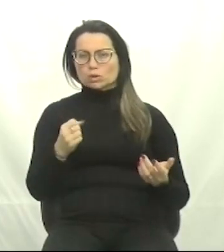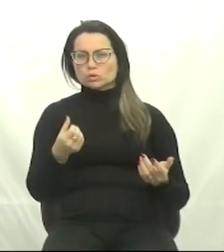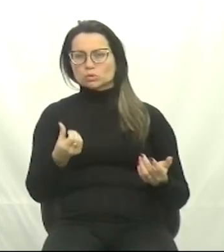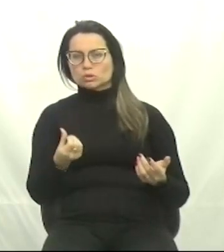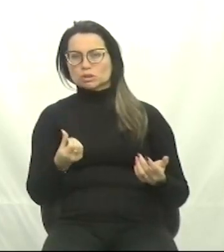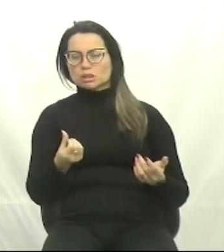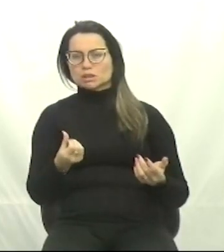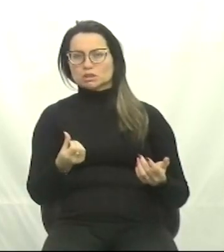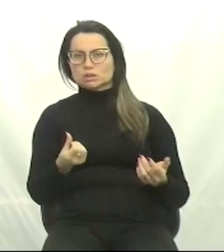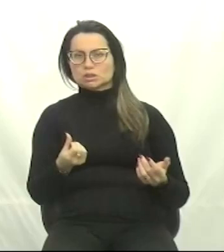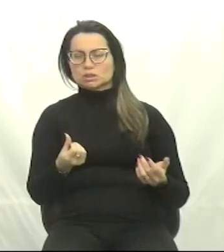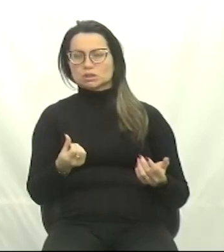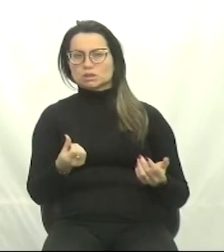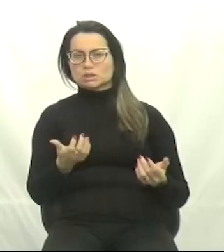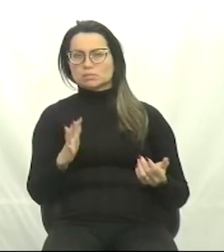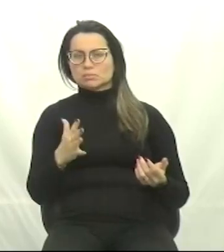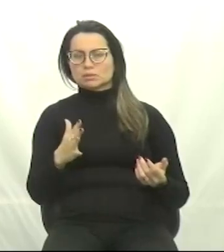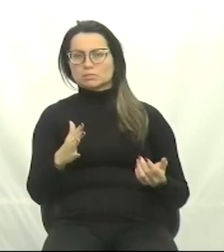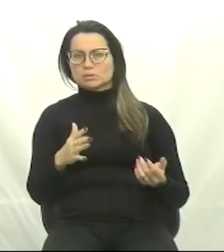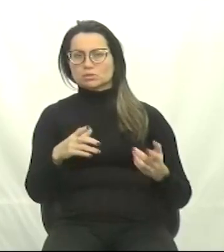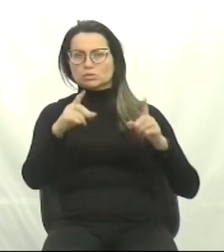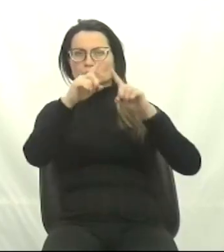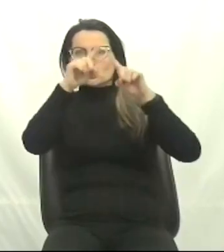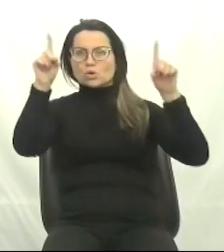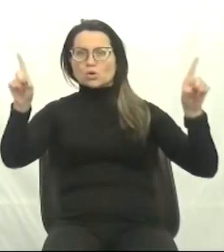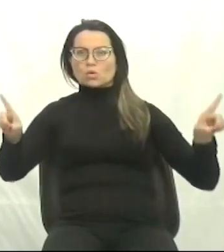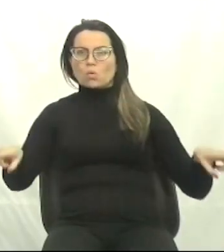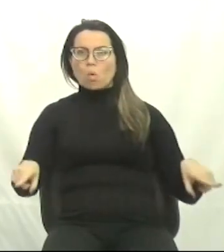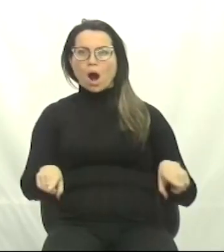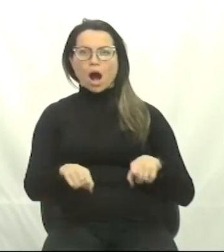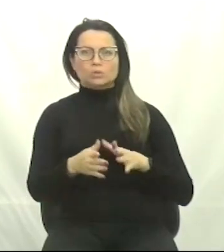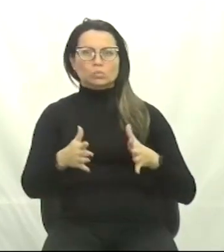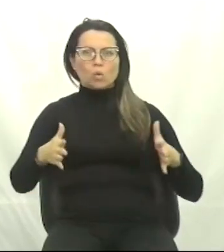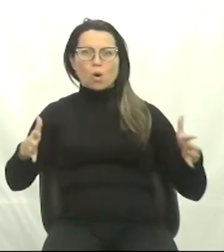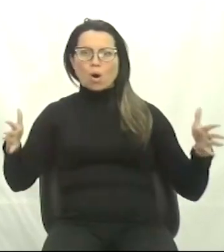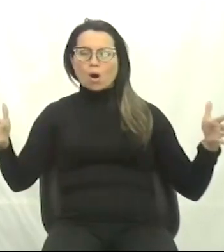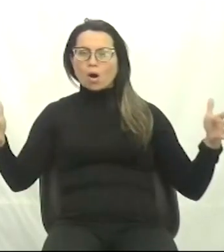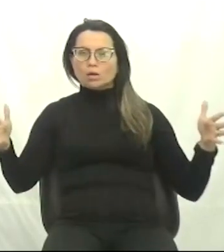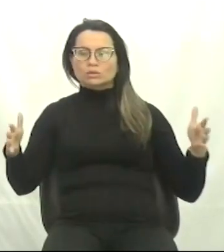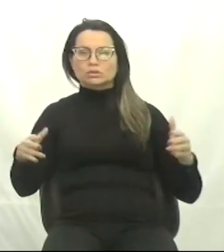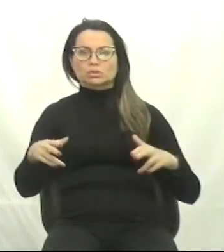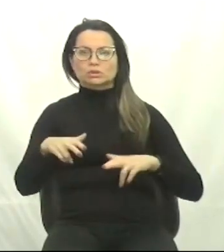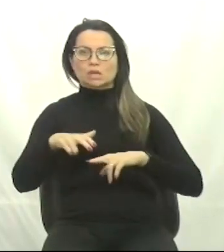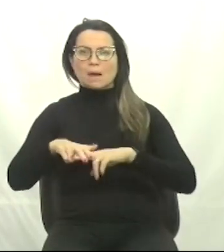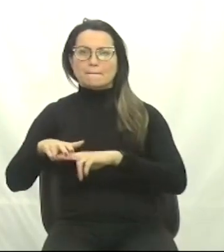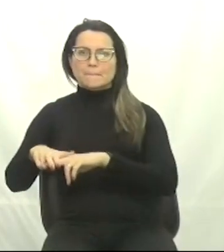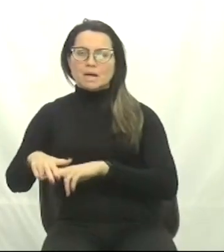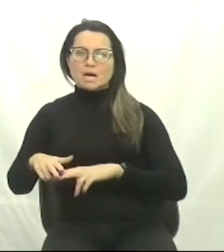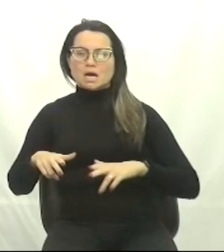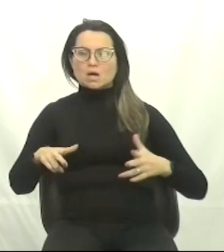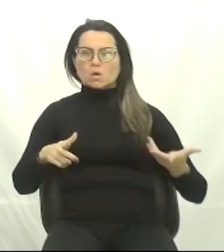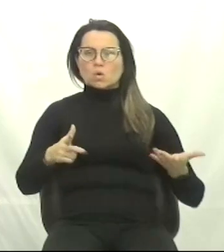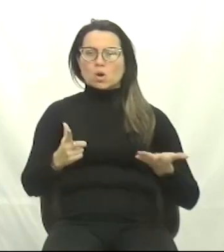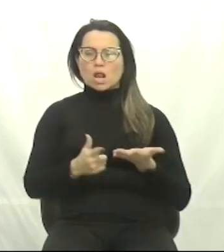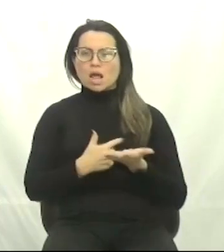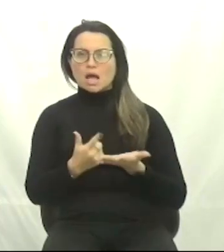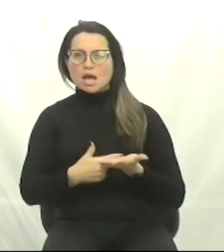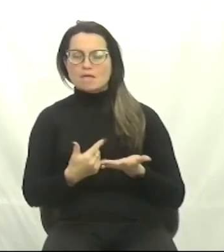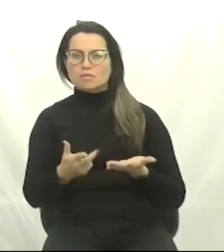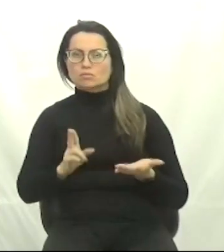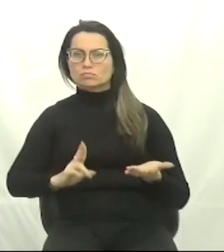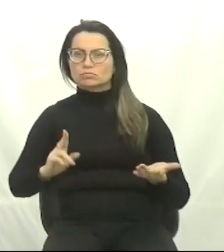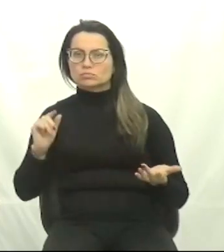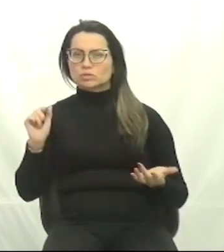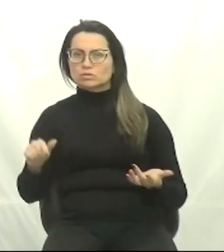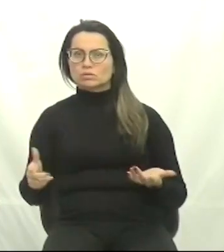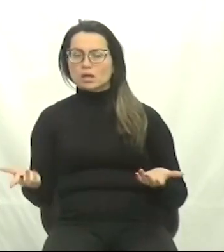seis ou oito quadro didático enormes, carteiras, livros, usado lá como